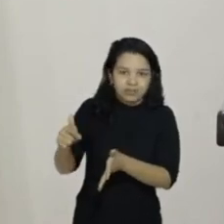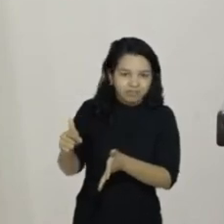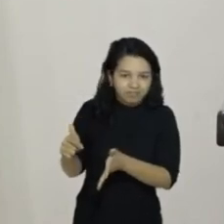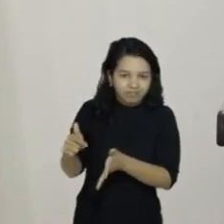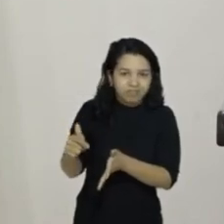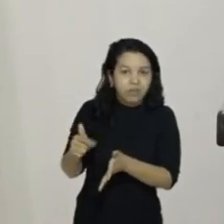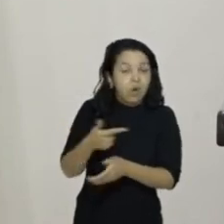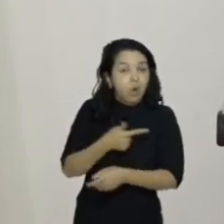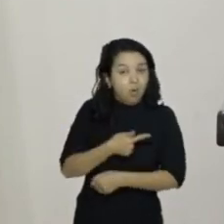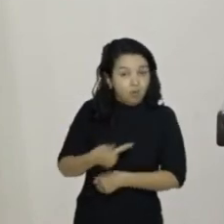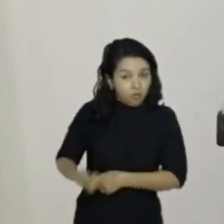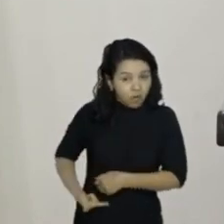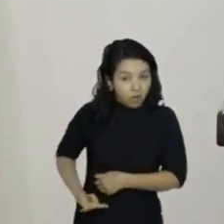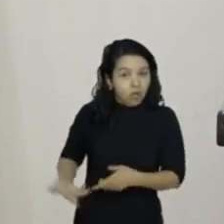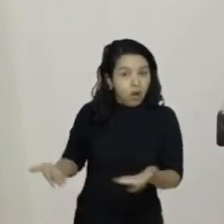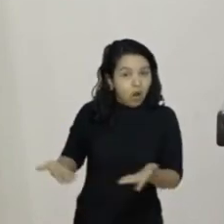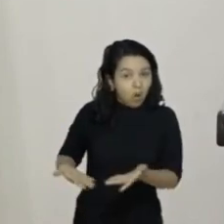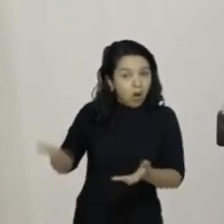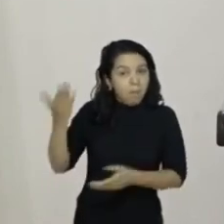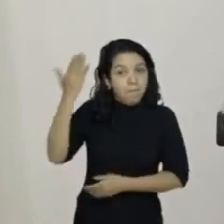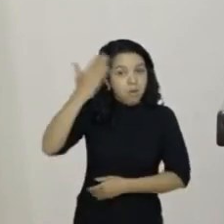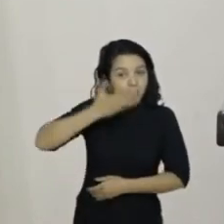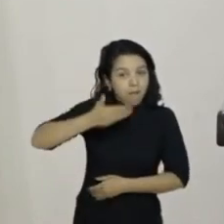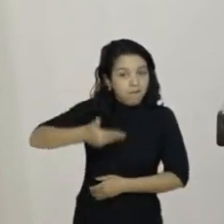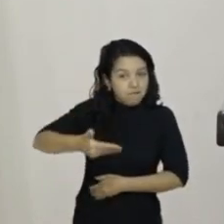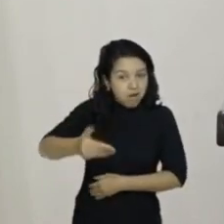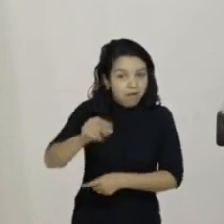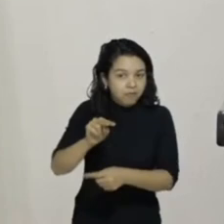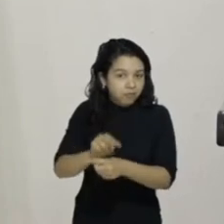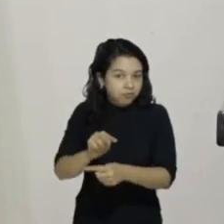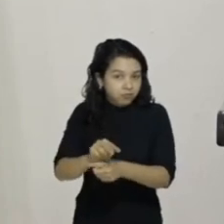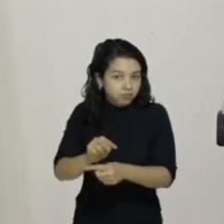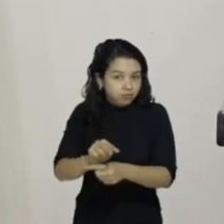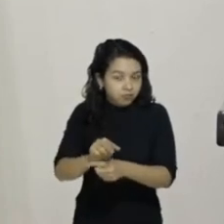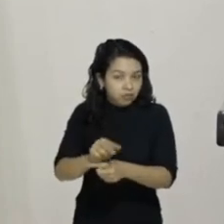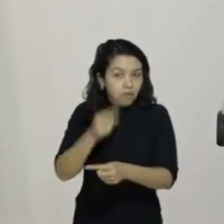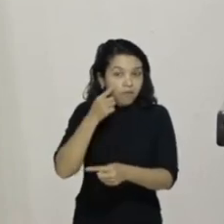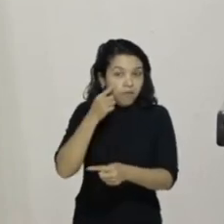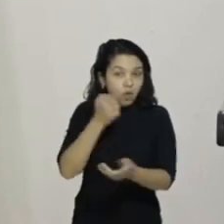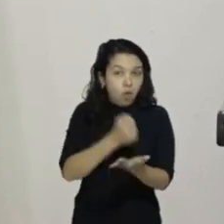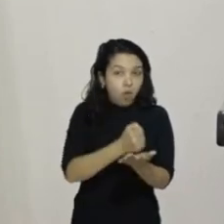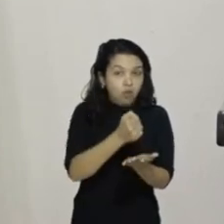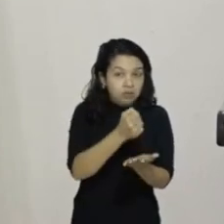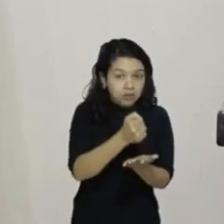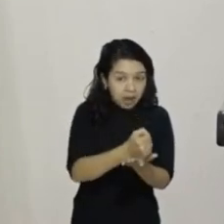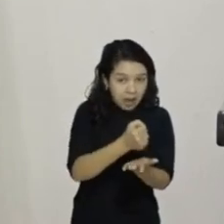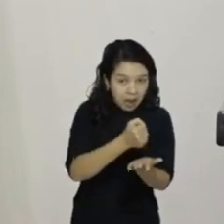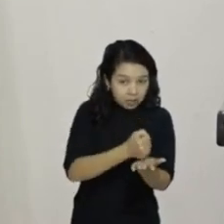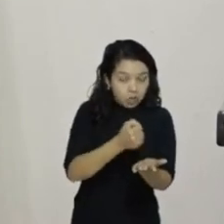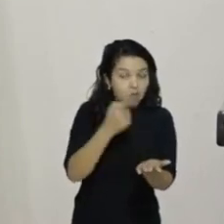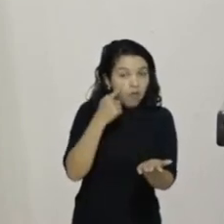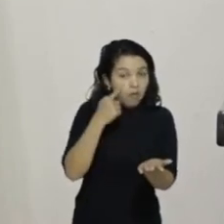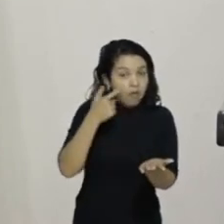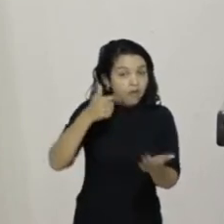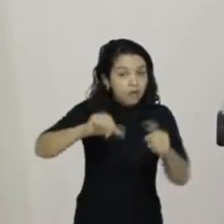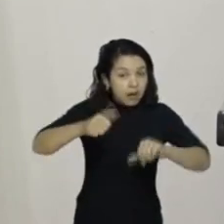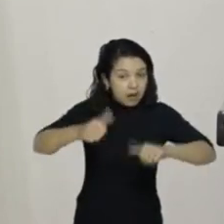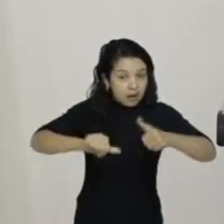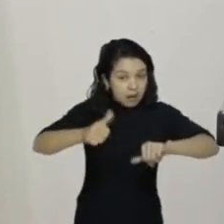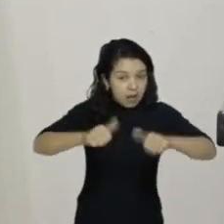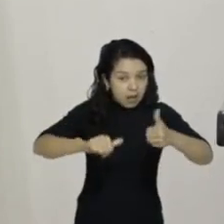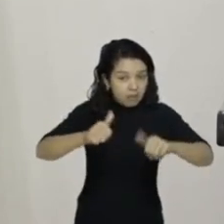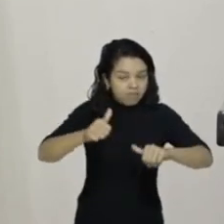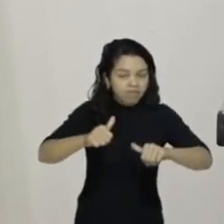fiscalização muito dura vai rever vários contratos isso é importante dizer contratos que foram